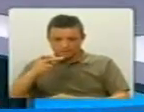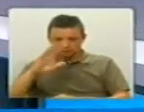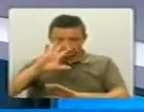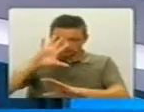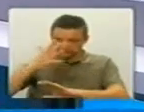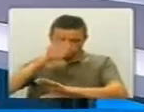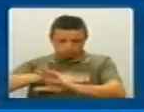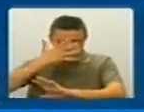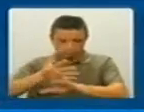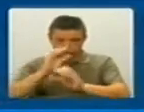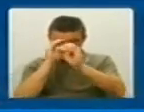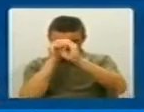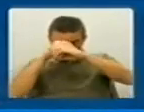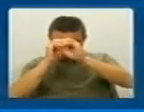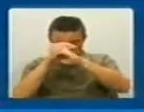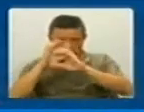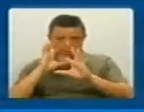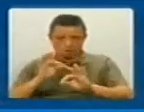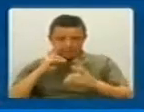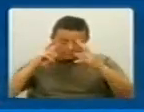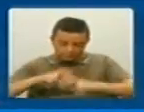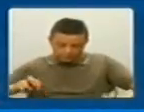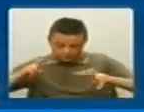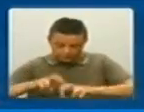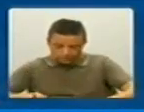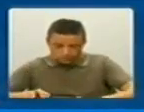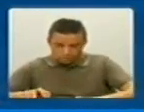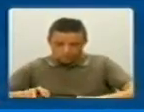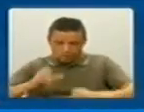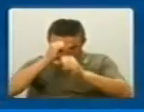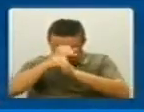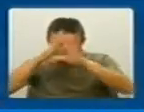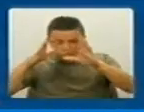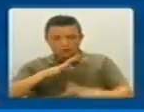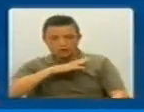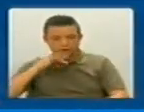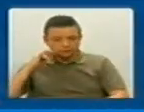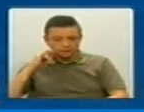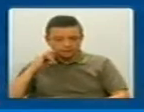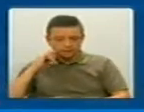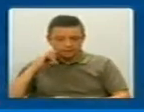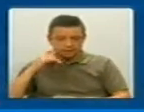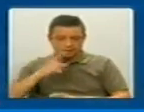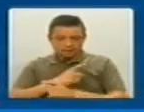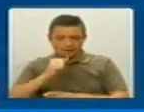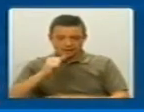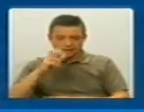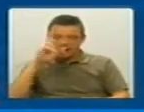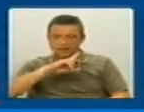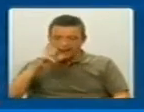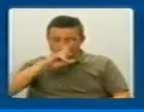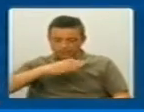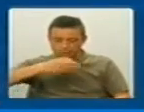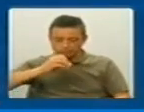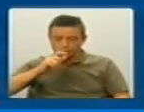potente do que os telescópios semelhantes para fazer este tipo de investigação, eles conseguiram chegar a conclusões engraçadas, nomeadamente entre esta guerra entre gás e poeira. Porquê é